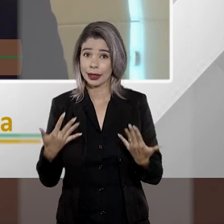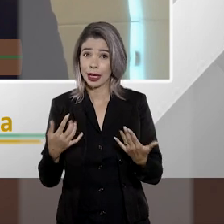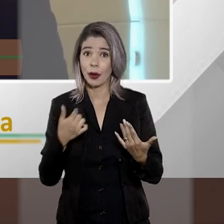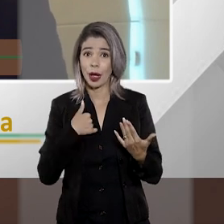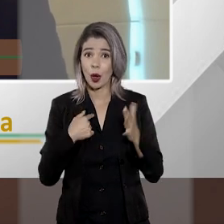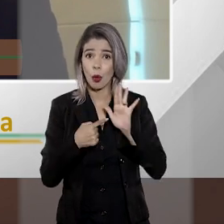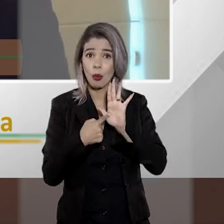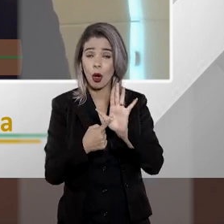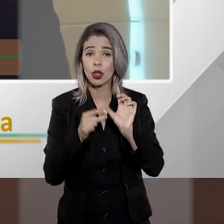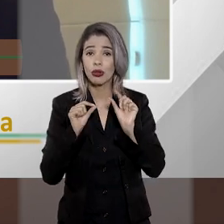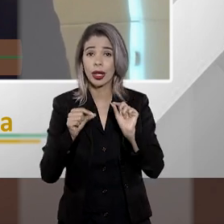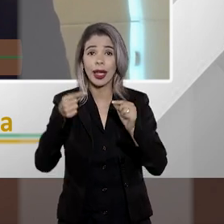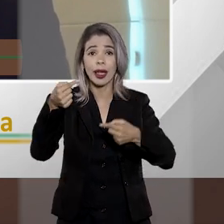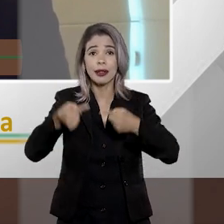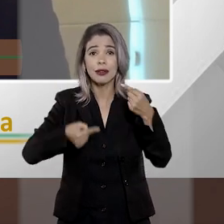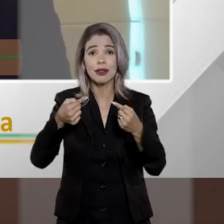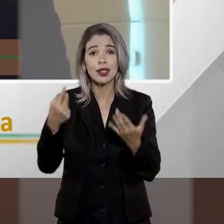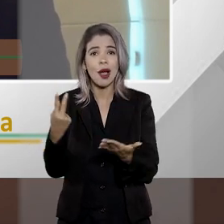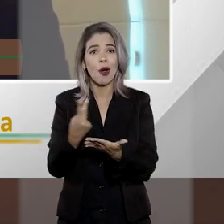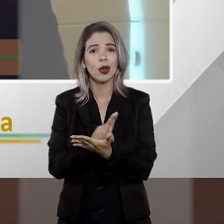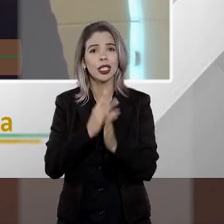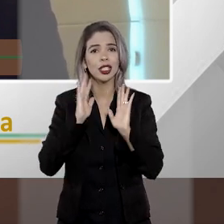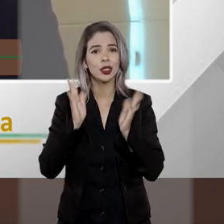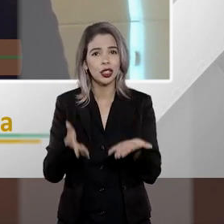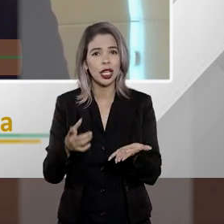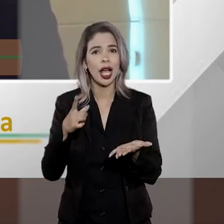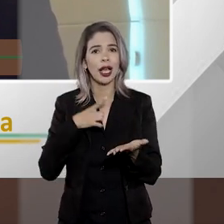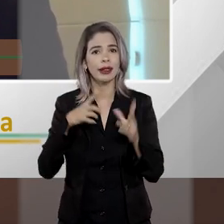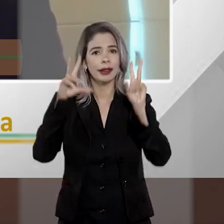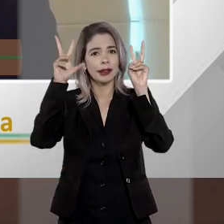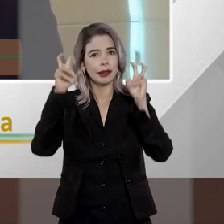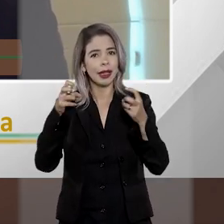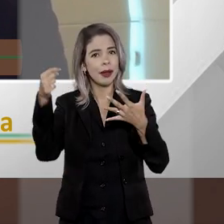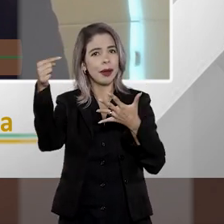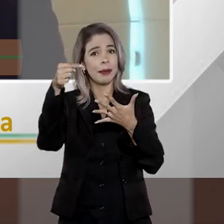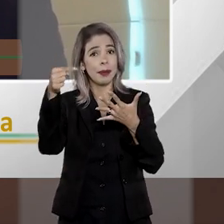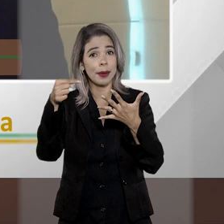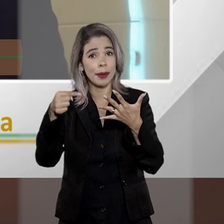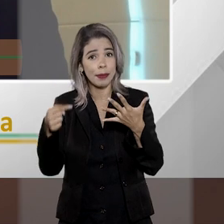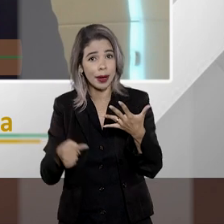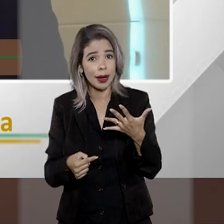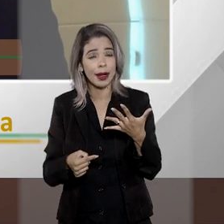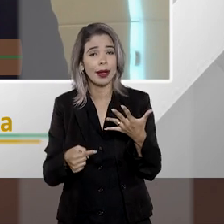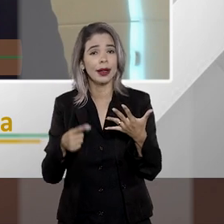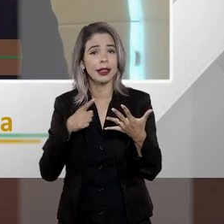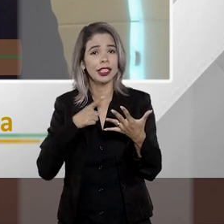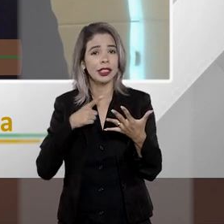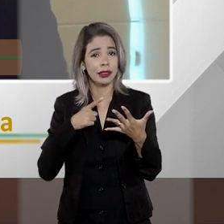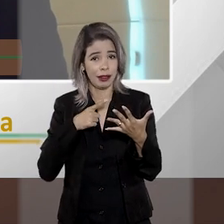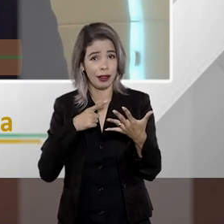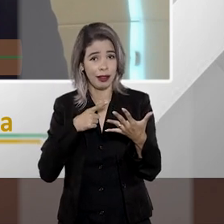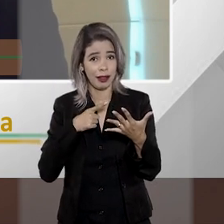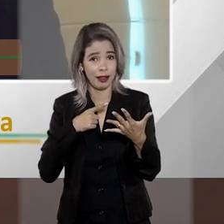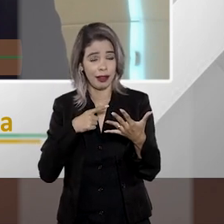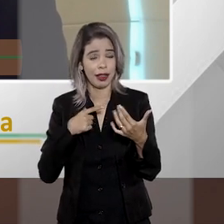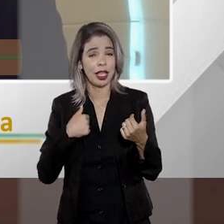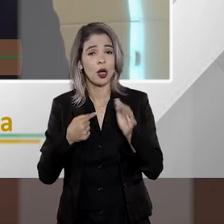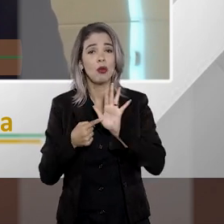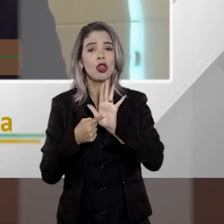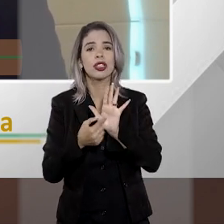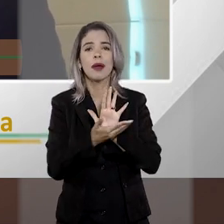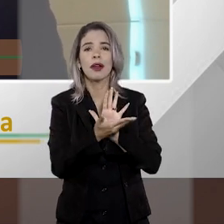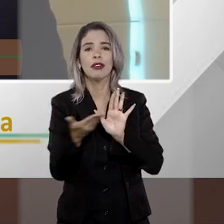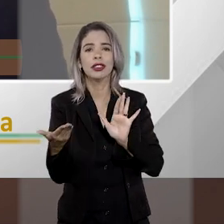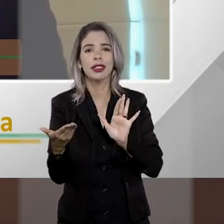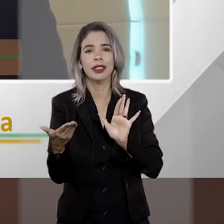eu destaco uma das discussões que ocorreu sobre esse rol, né, de faltas graves. E aí, para